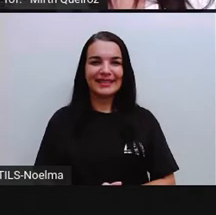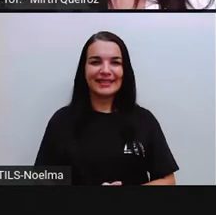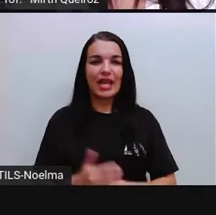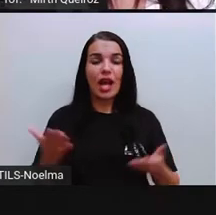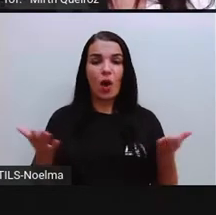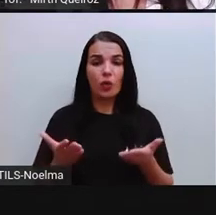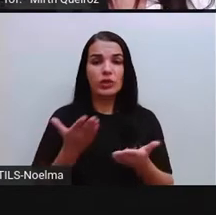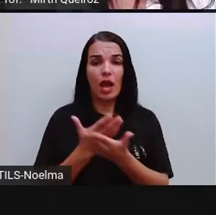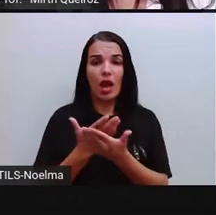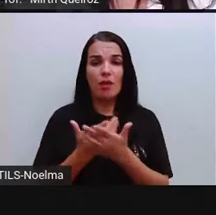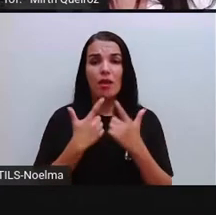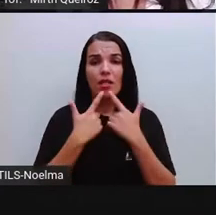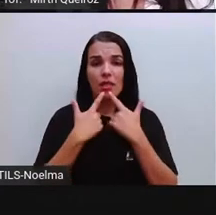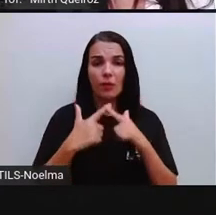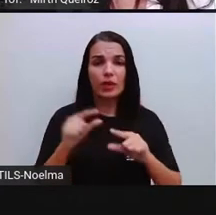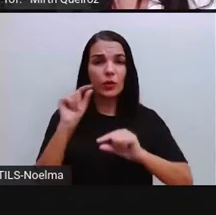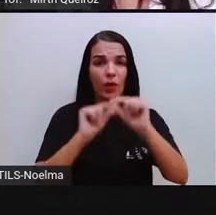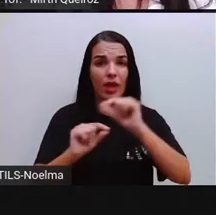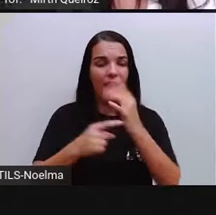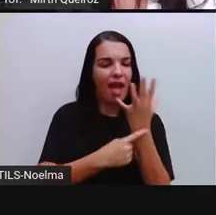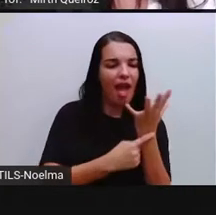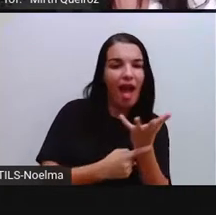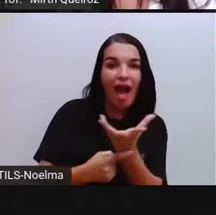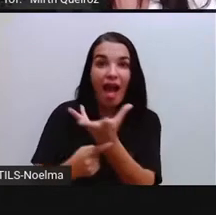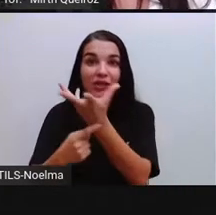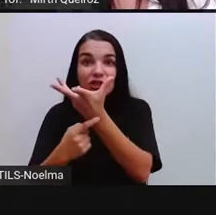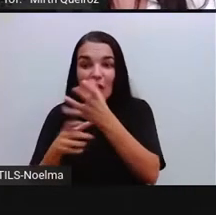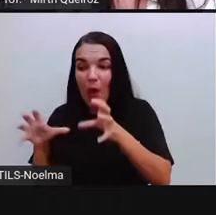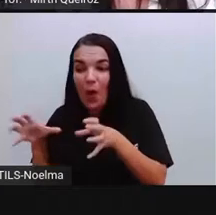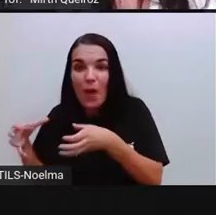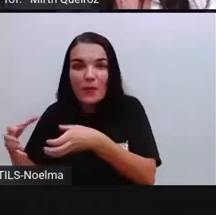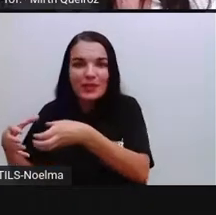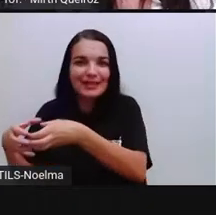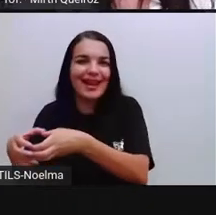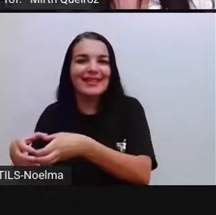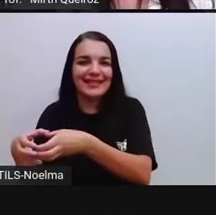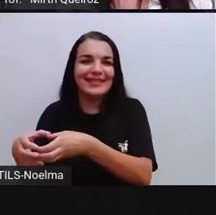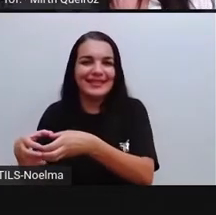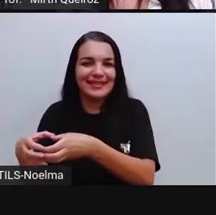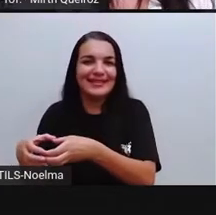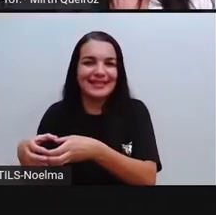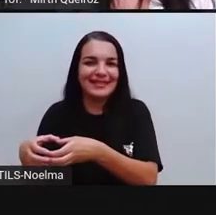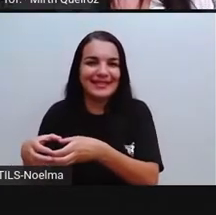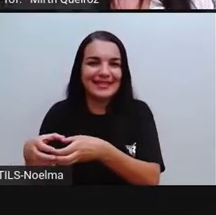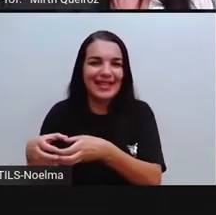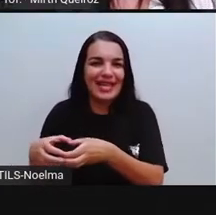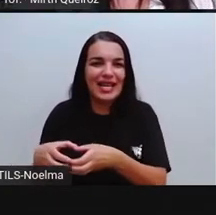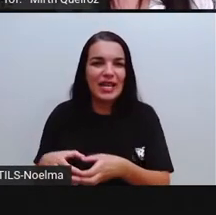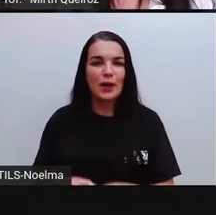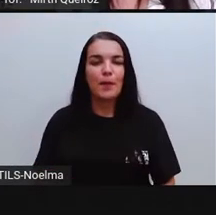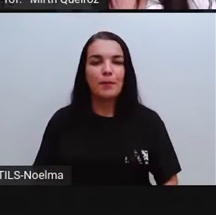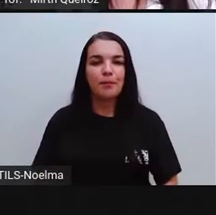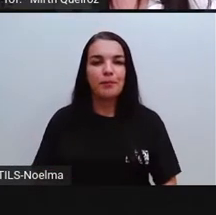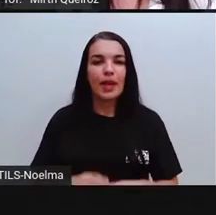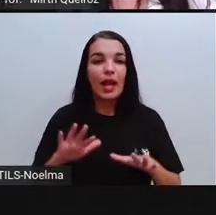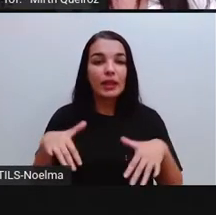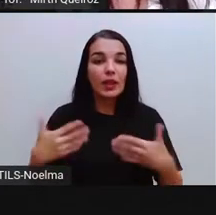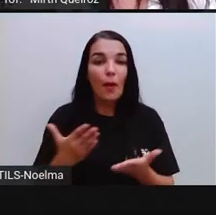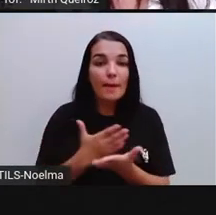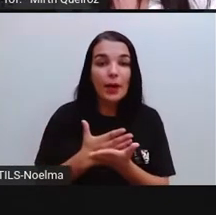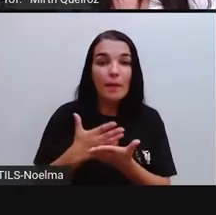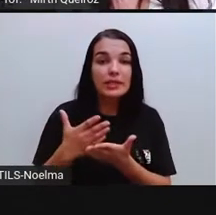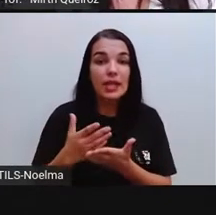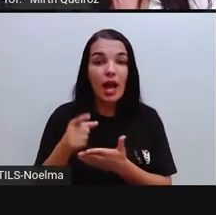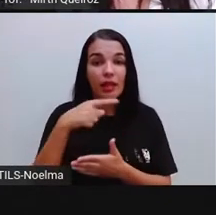Na aula de hoje nós falaremos sobre arte e comunidade. E para